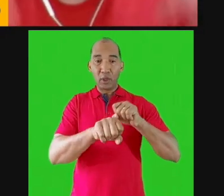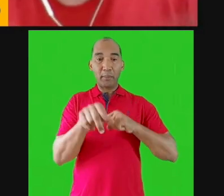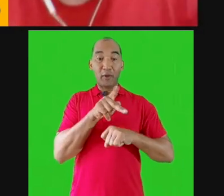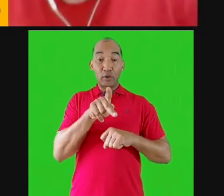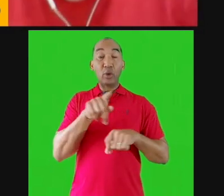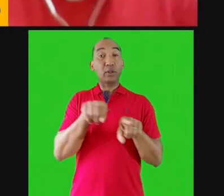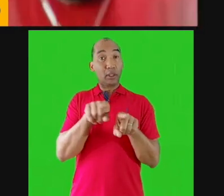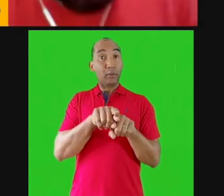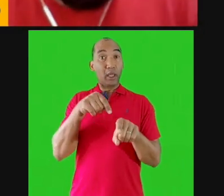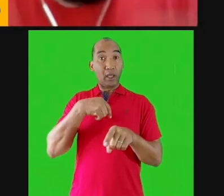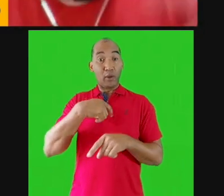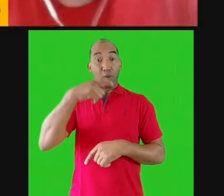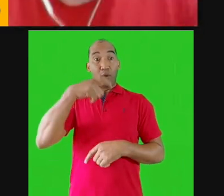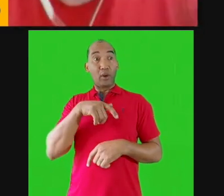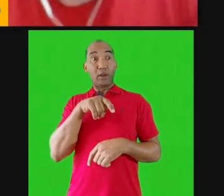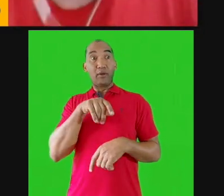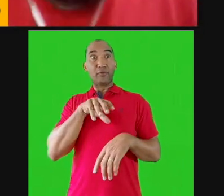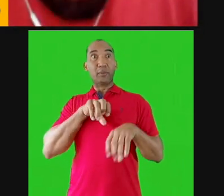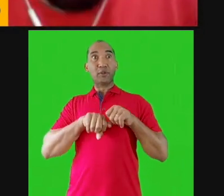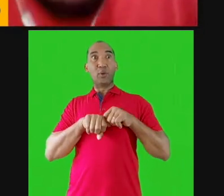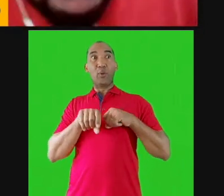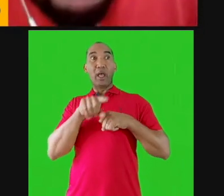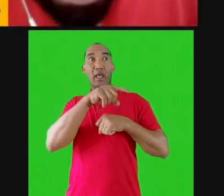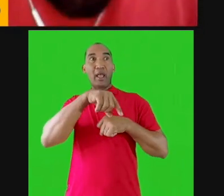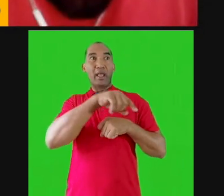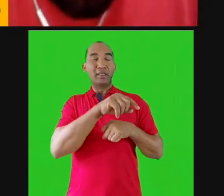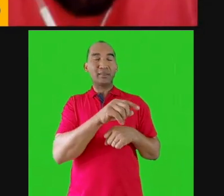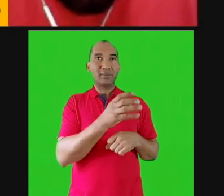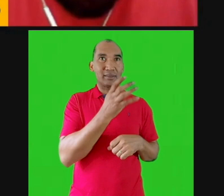e entendimento do professor, de quem está dando aula, mas não de quem está assistindo.